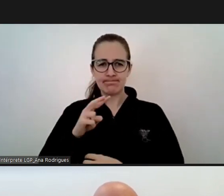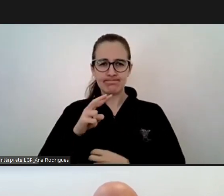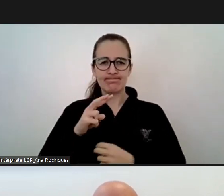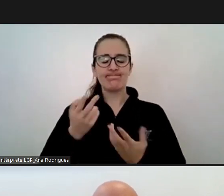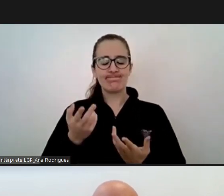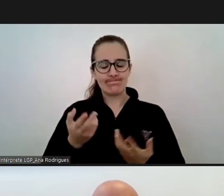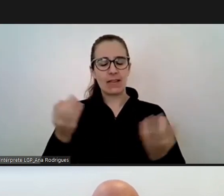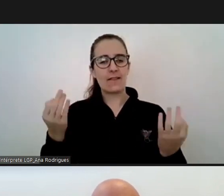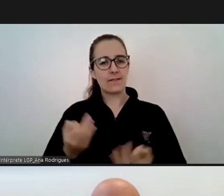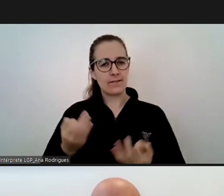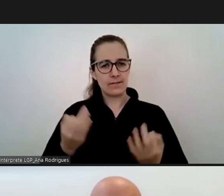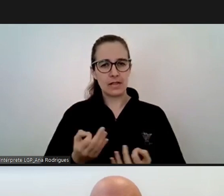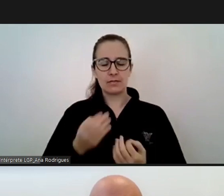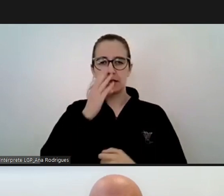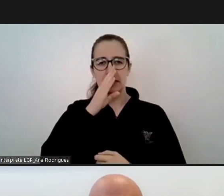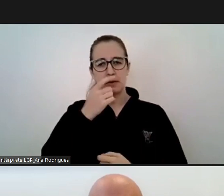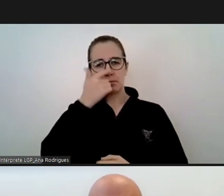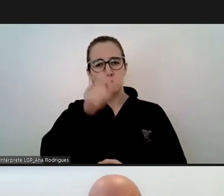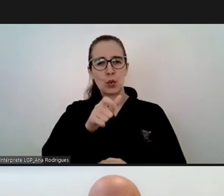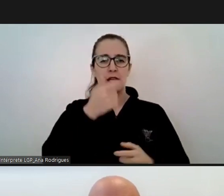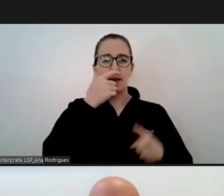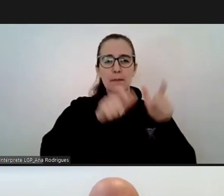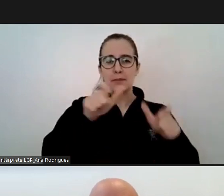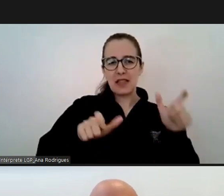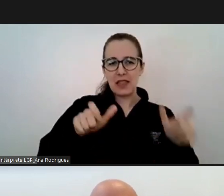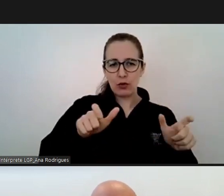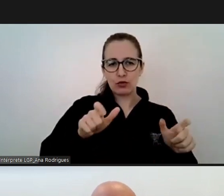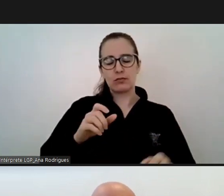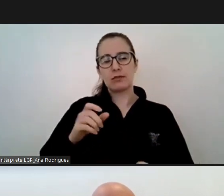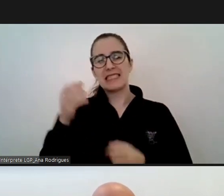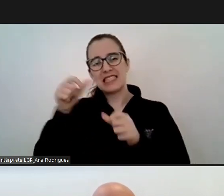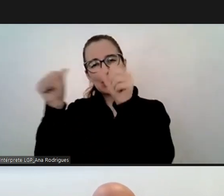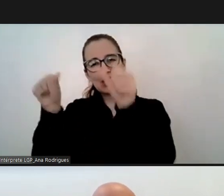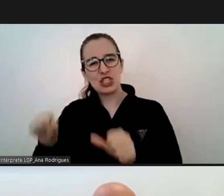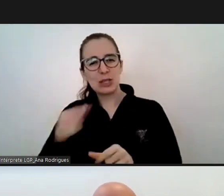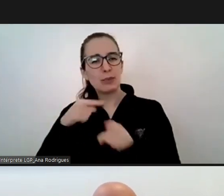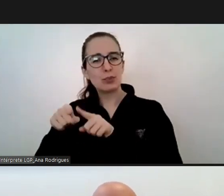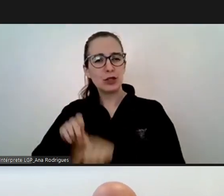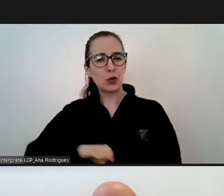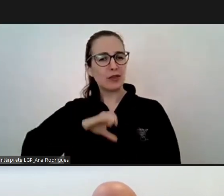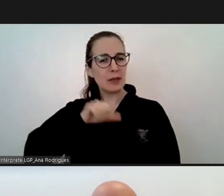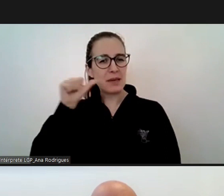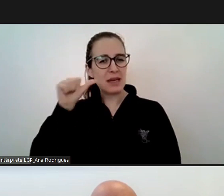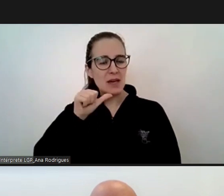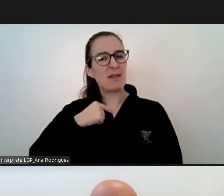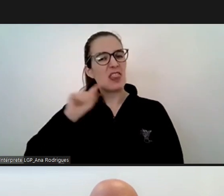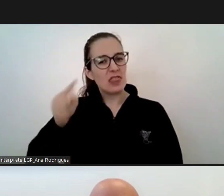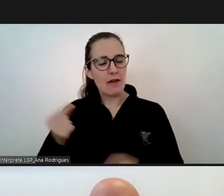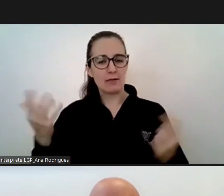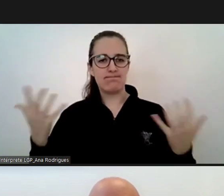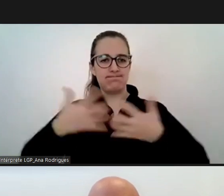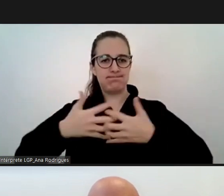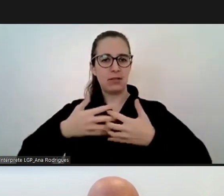que a reconstrução do nexo de confiança entre cidadãos e sistema político é, de facto,